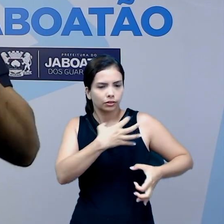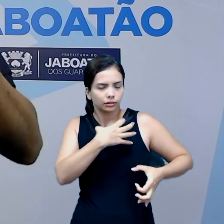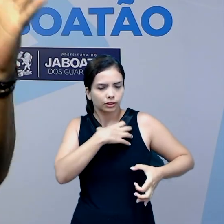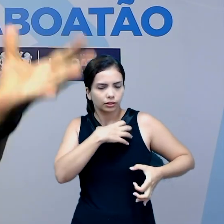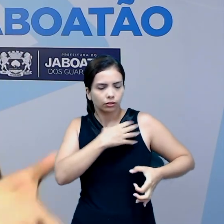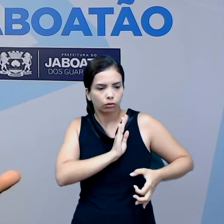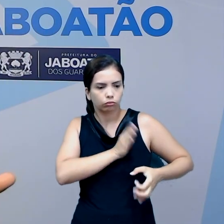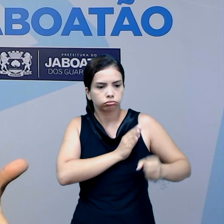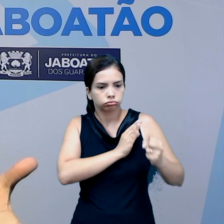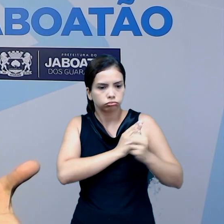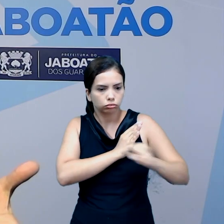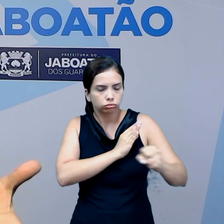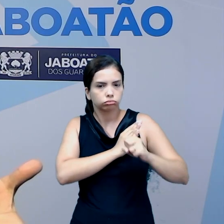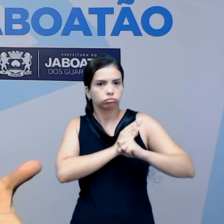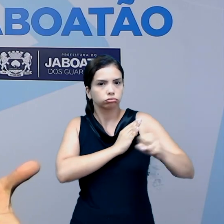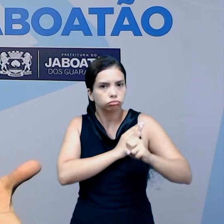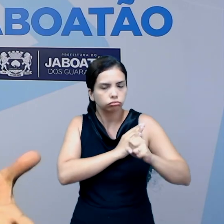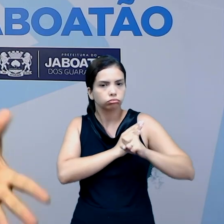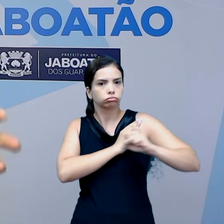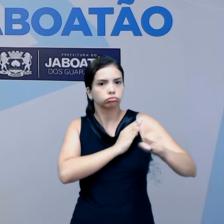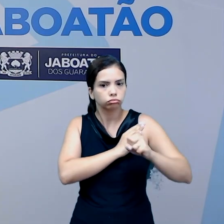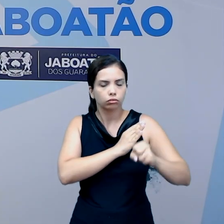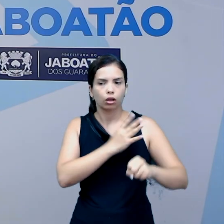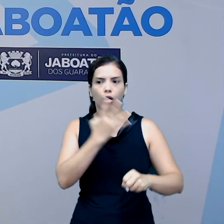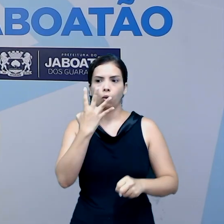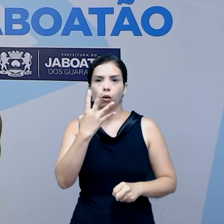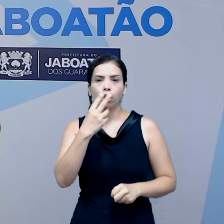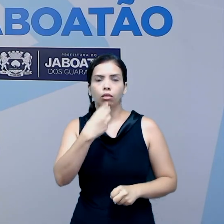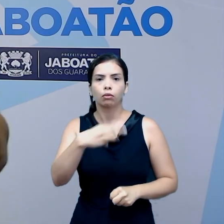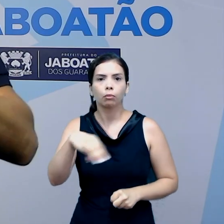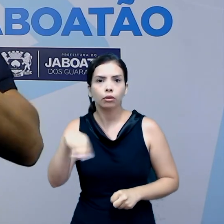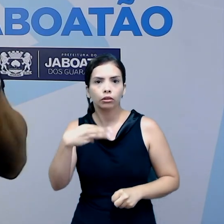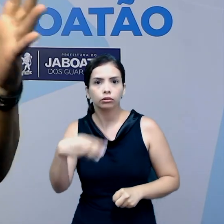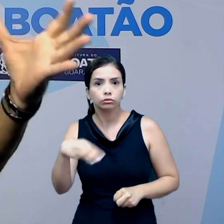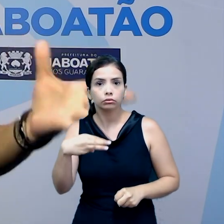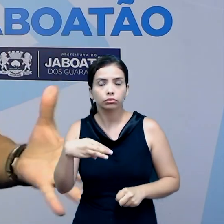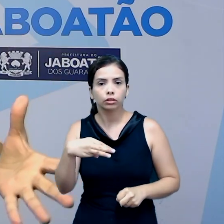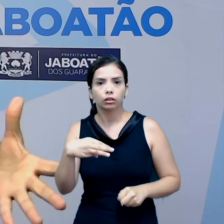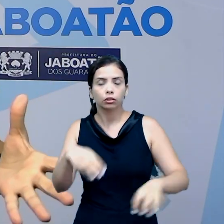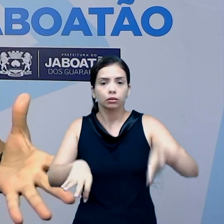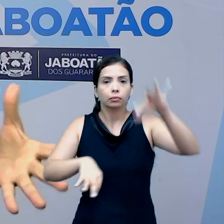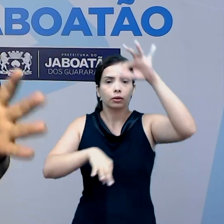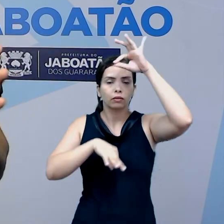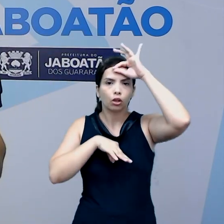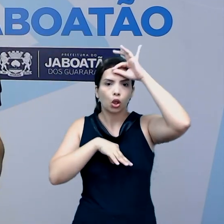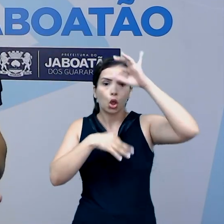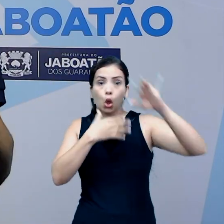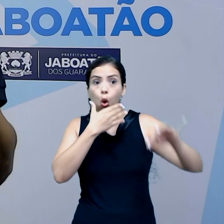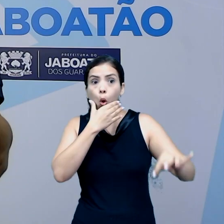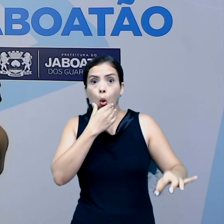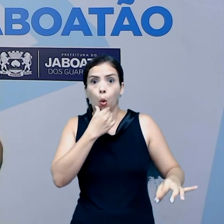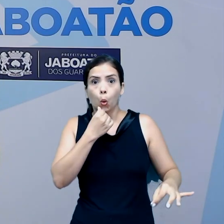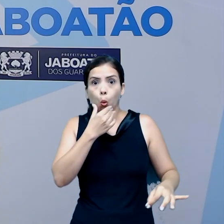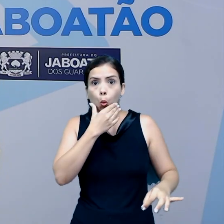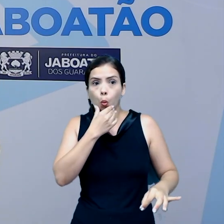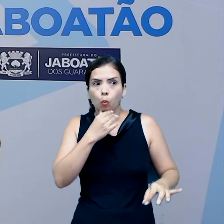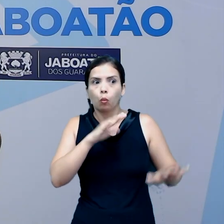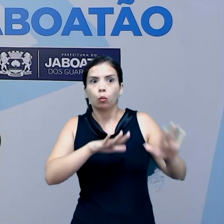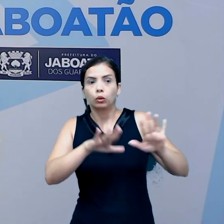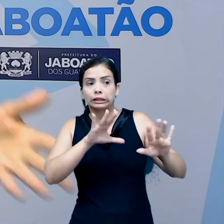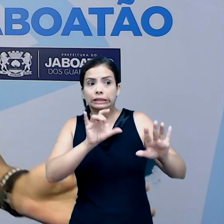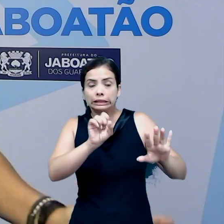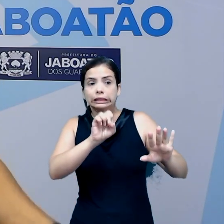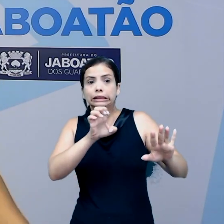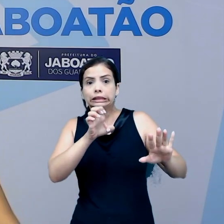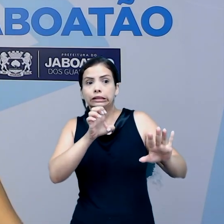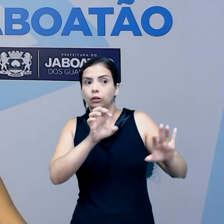o e foram quatro minutos de performance cio Will lá em alguma meses Cuidado se essa flecha disparar ia